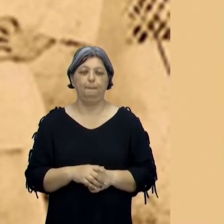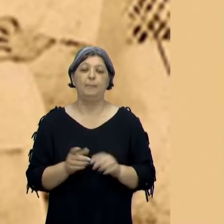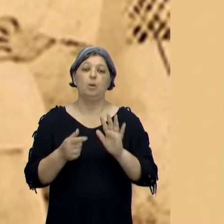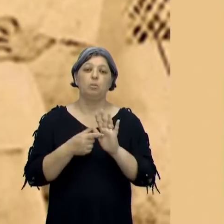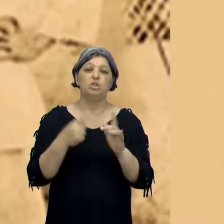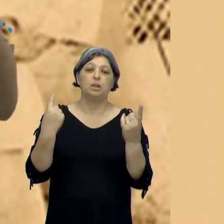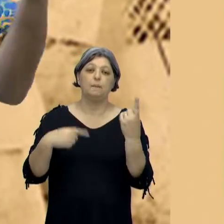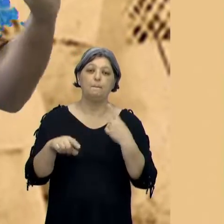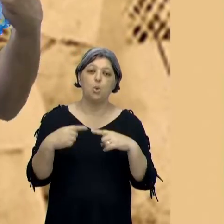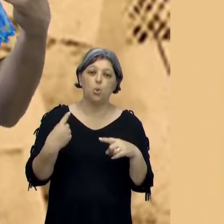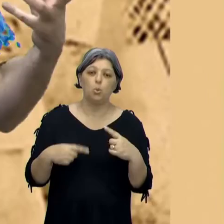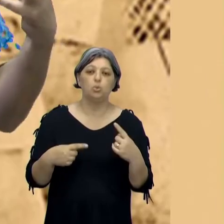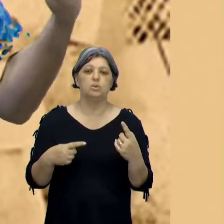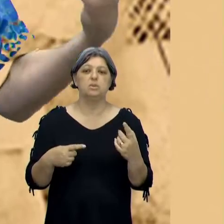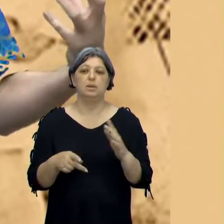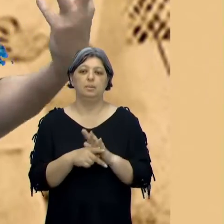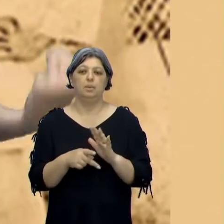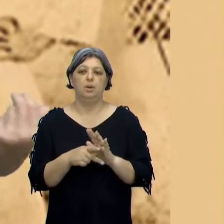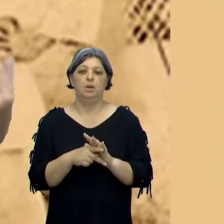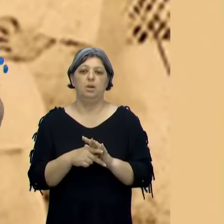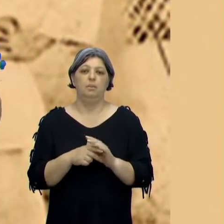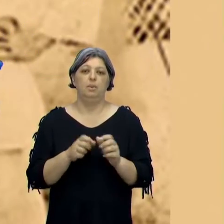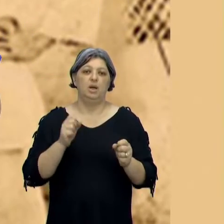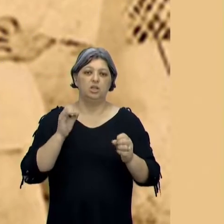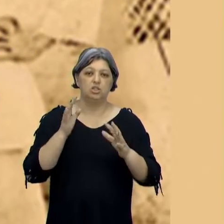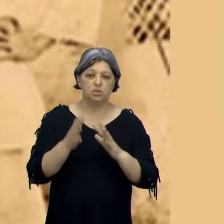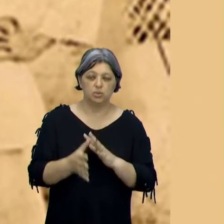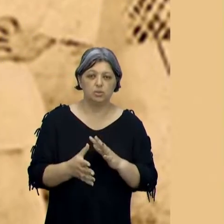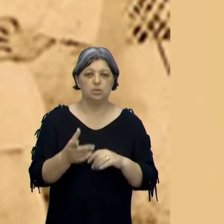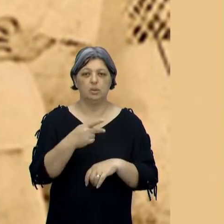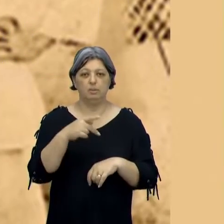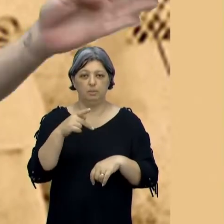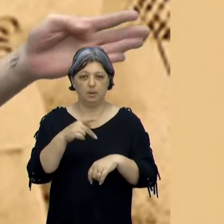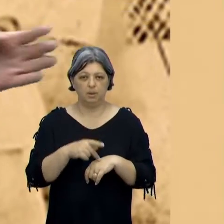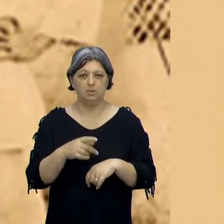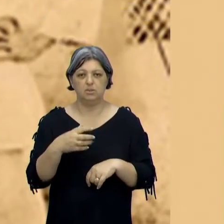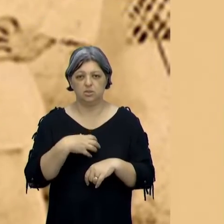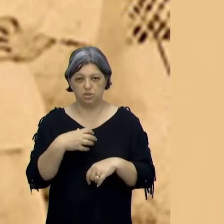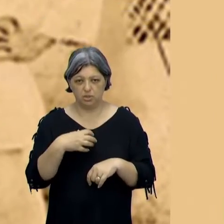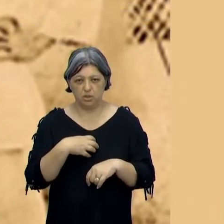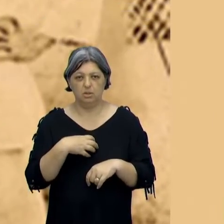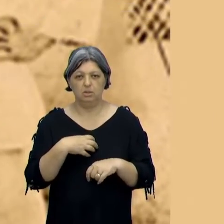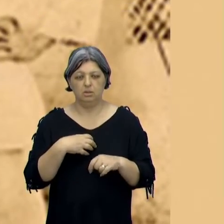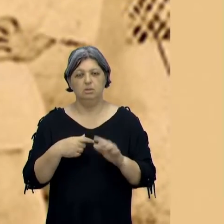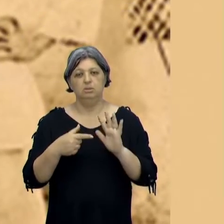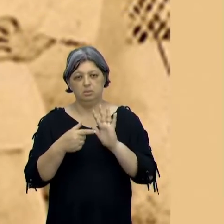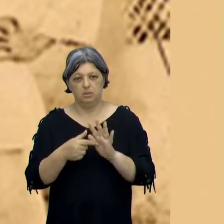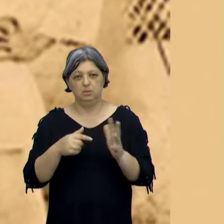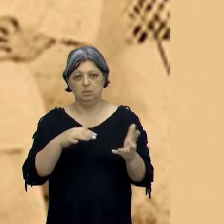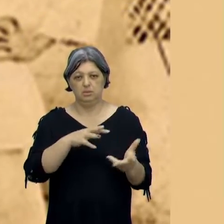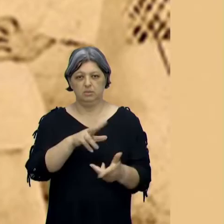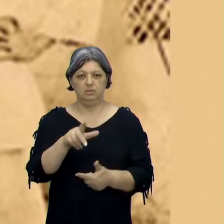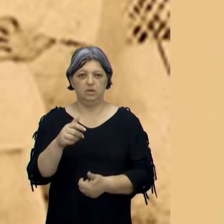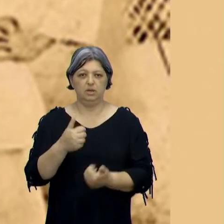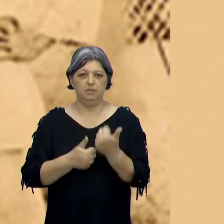músicas, mostrando atitudes que eles tomam nos seus determinados países e dessa forma mostrando para o restante do mundo. Então